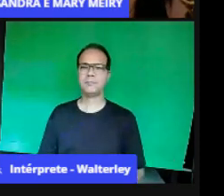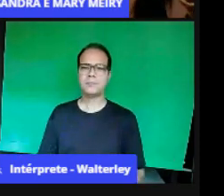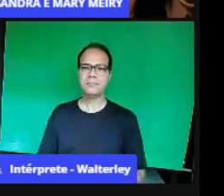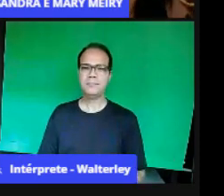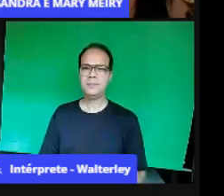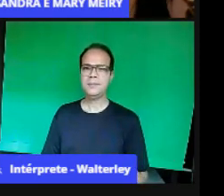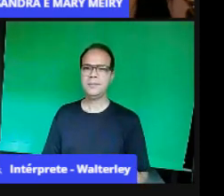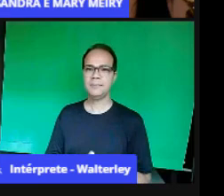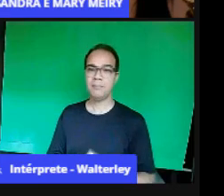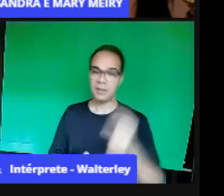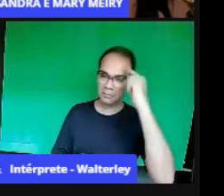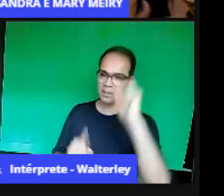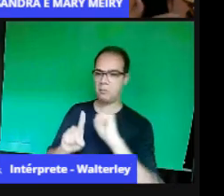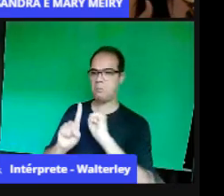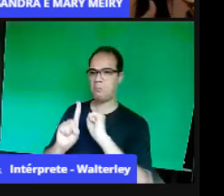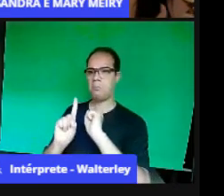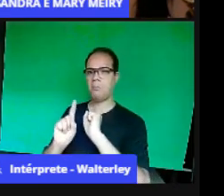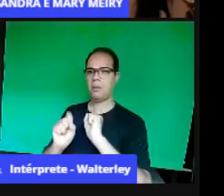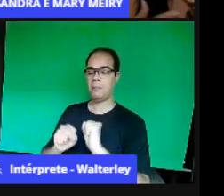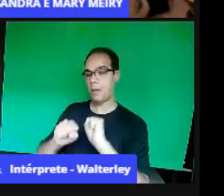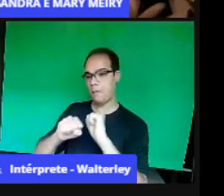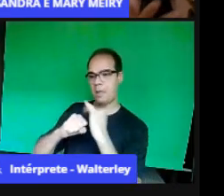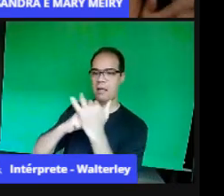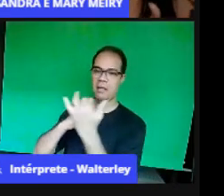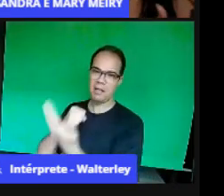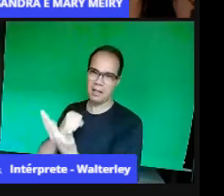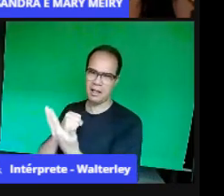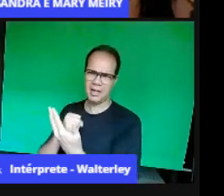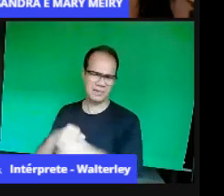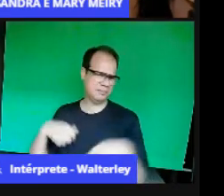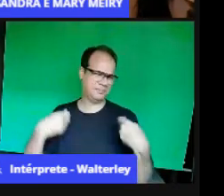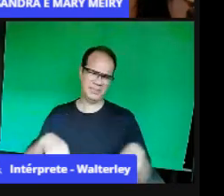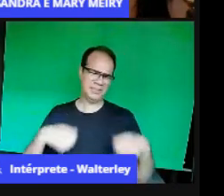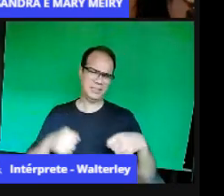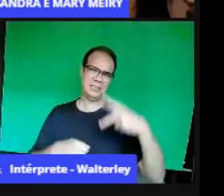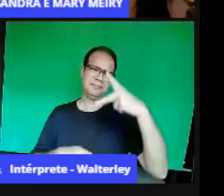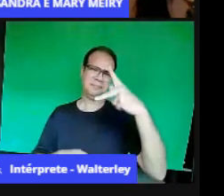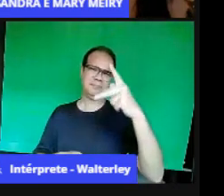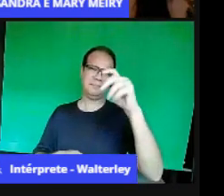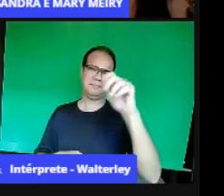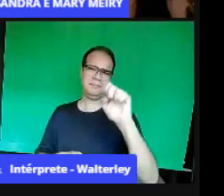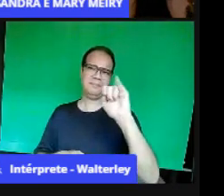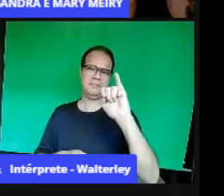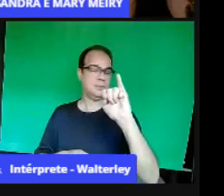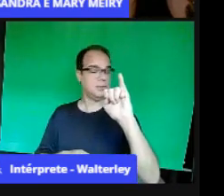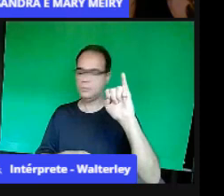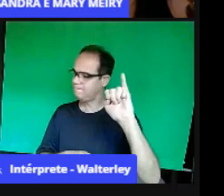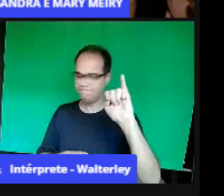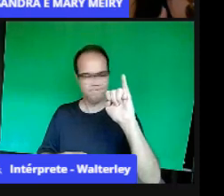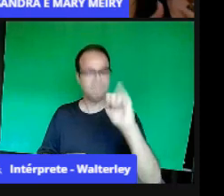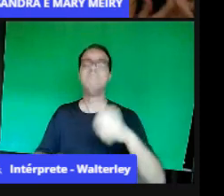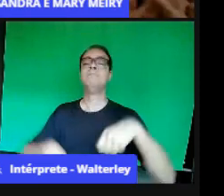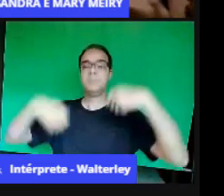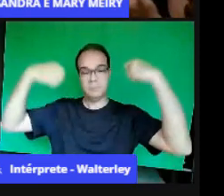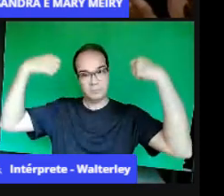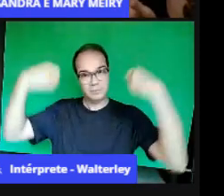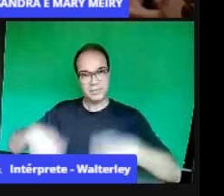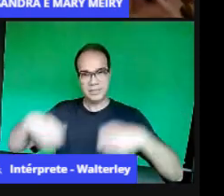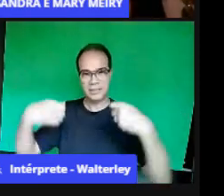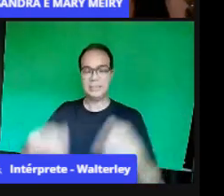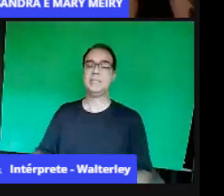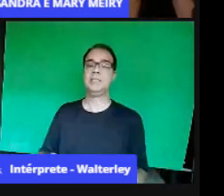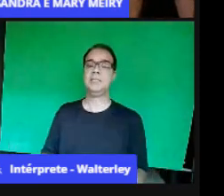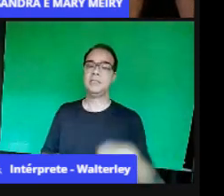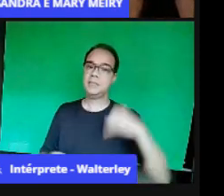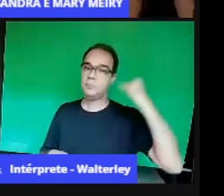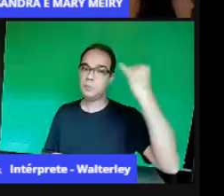porque o PEI, ele não desvincula dessas situações citadas aqui. Até porque também,